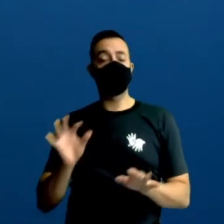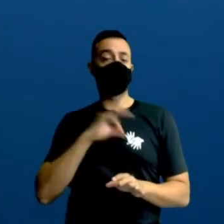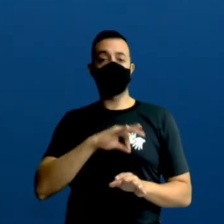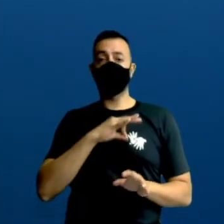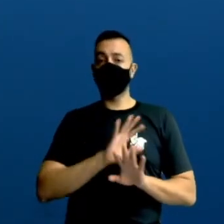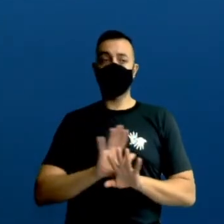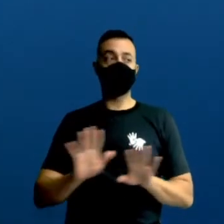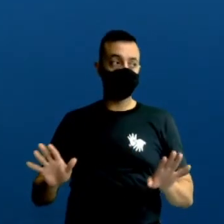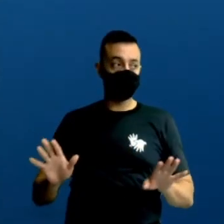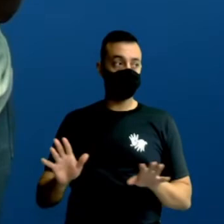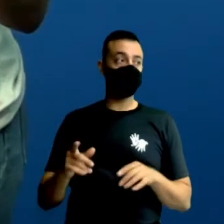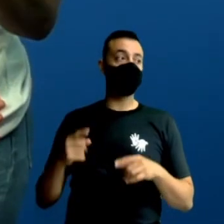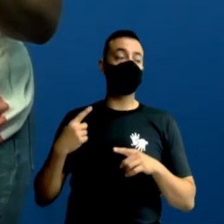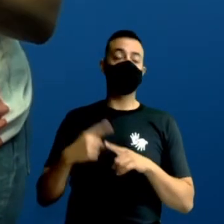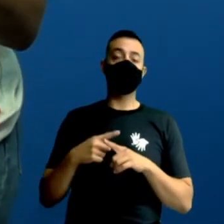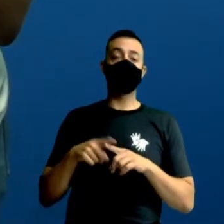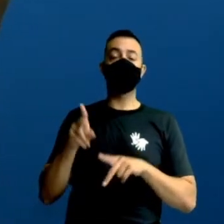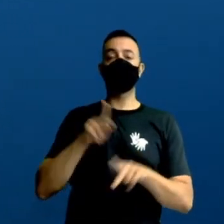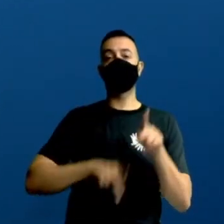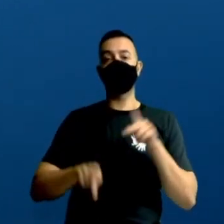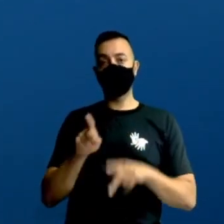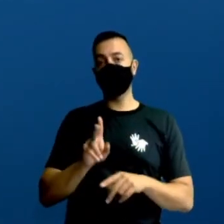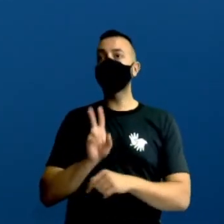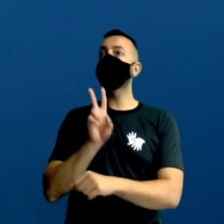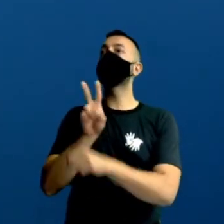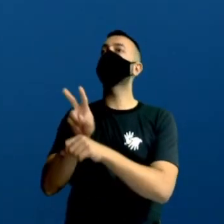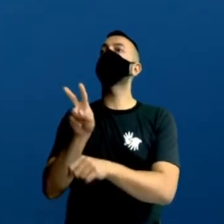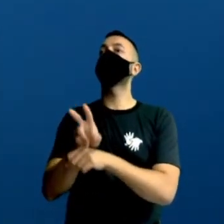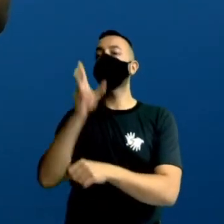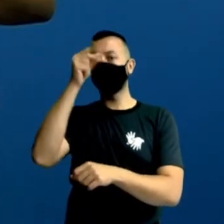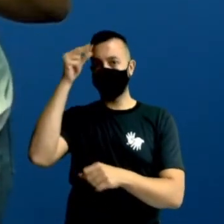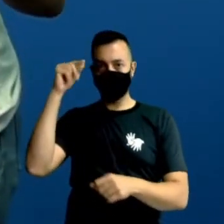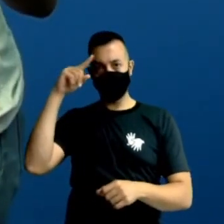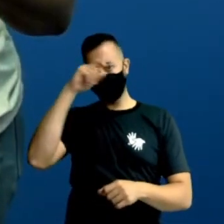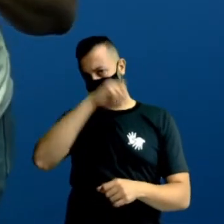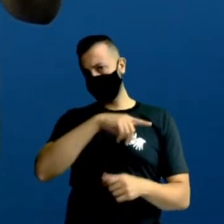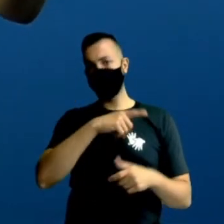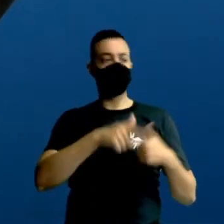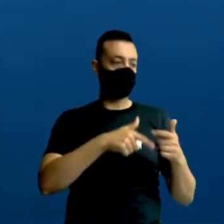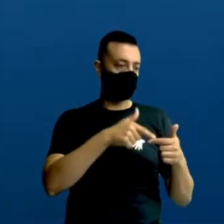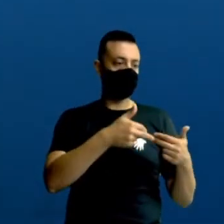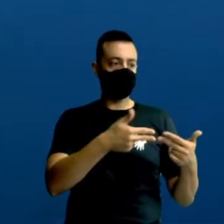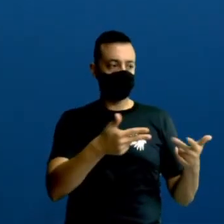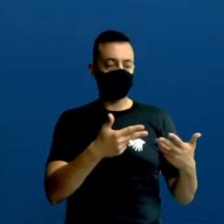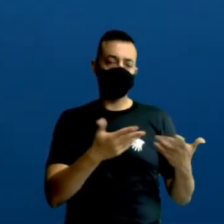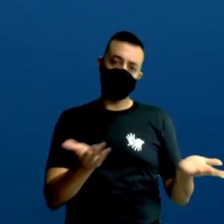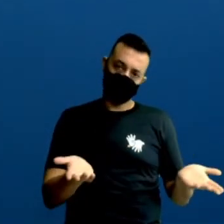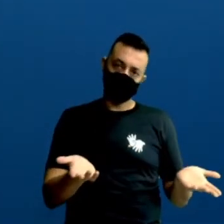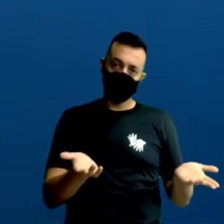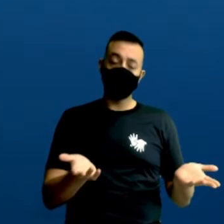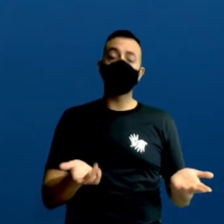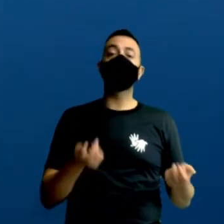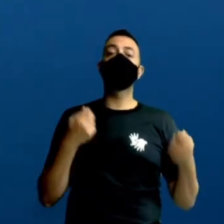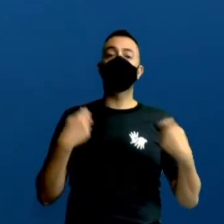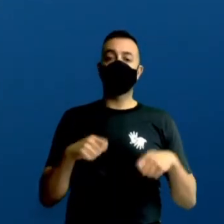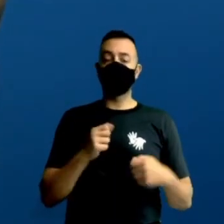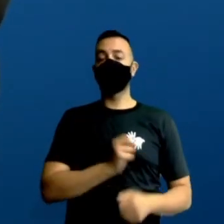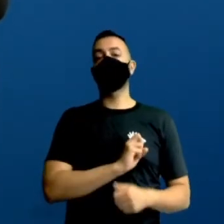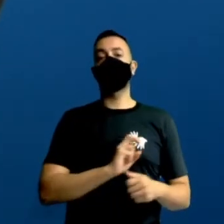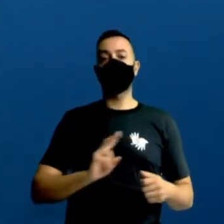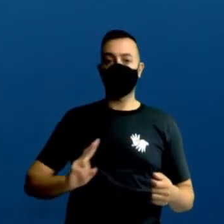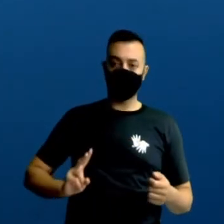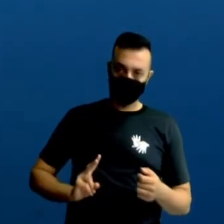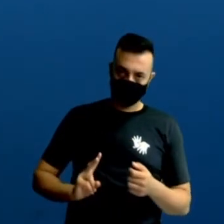para isso. Porque para toda a população ficar de olho no prefeito fica complicado, né? Todo mundo tem suas coisas para fazer em casa. Então, temos os